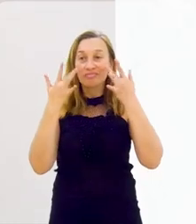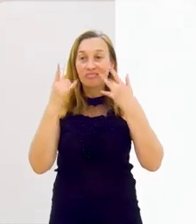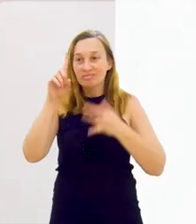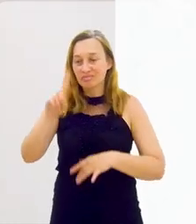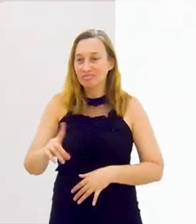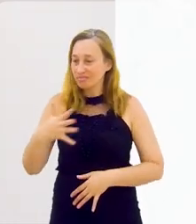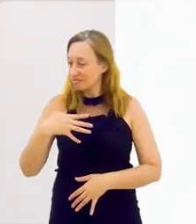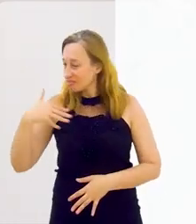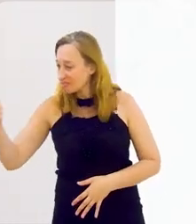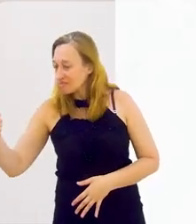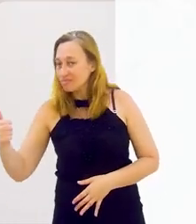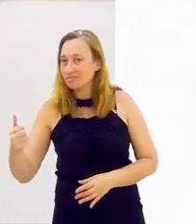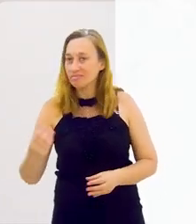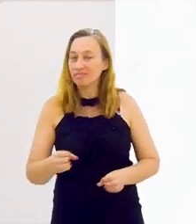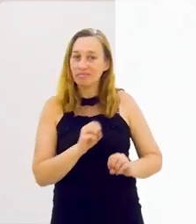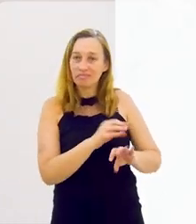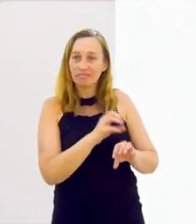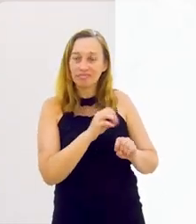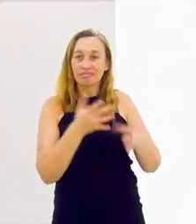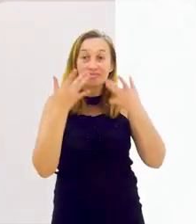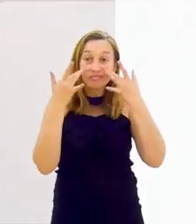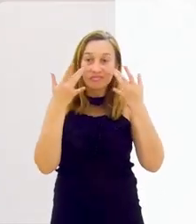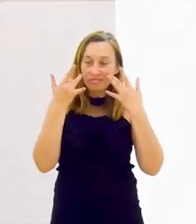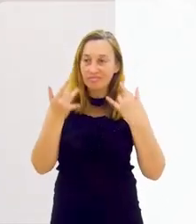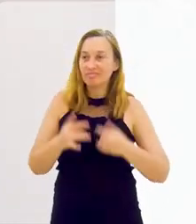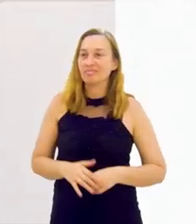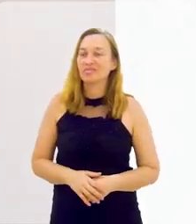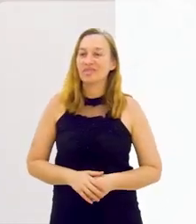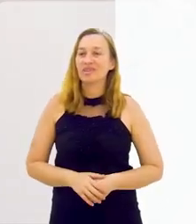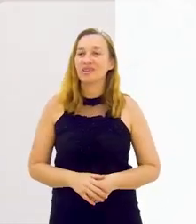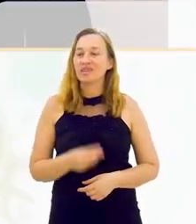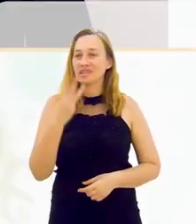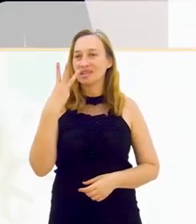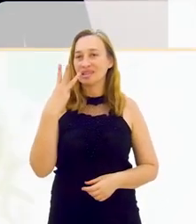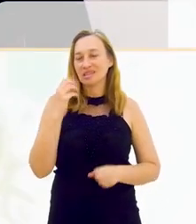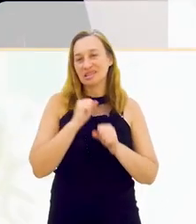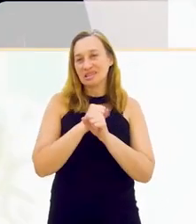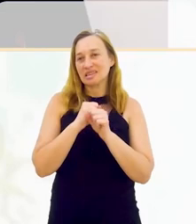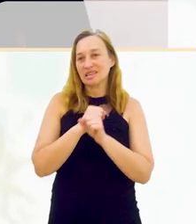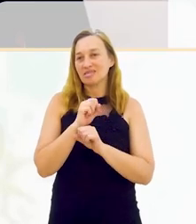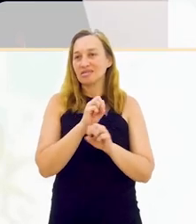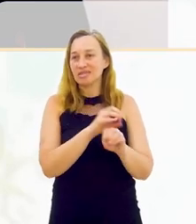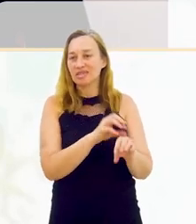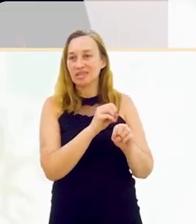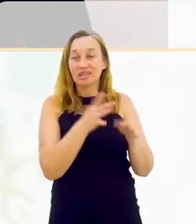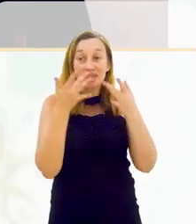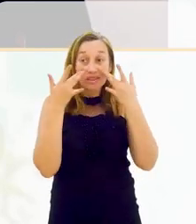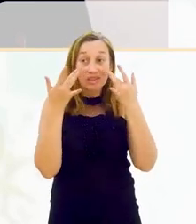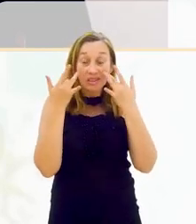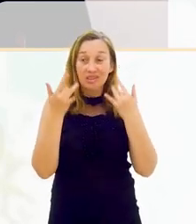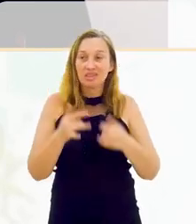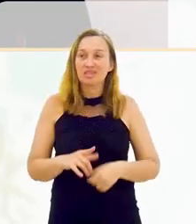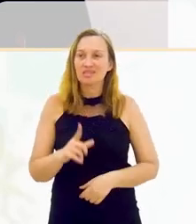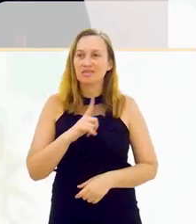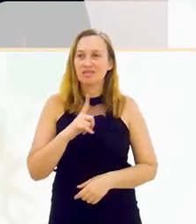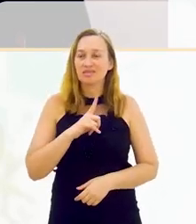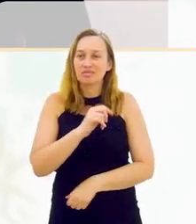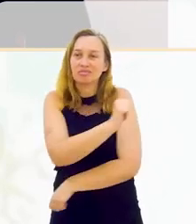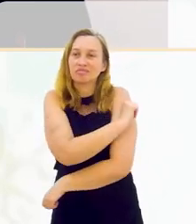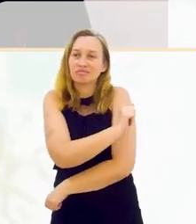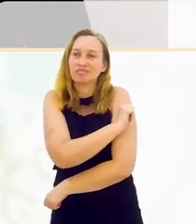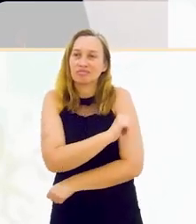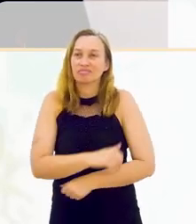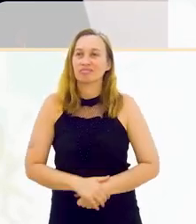cursando teatro, a diretora me chamou para dar aula de teatro na escola, né? E aí eu fiquei por 3 anos dando aula de teatro lá,